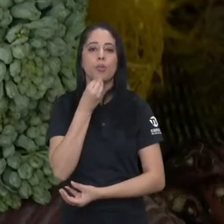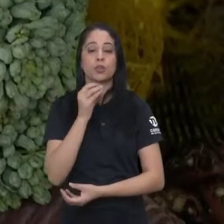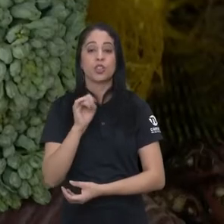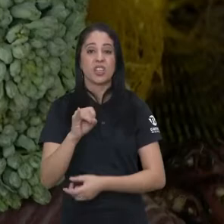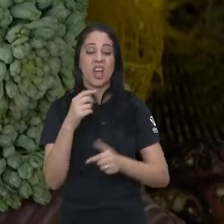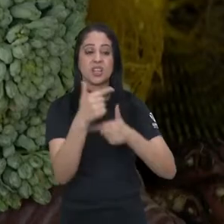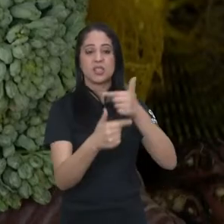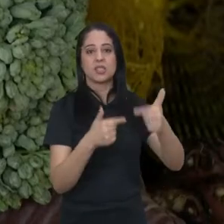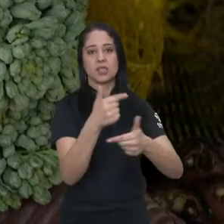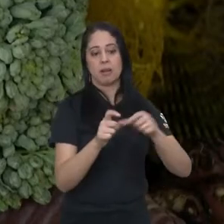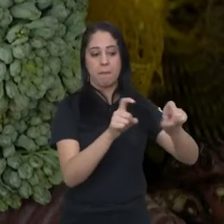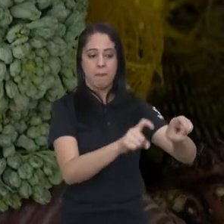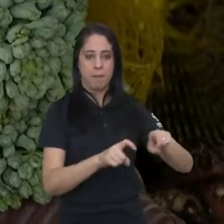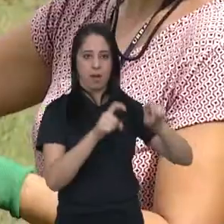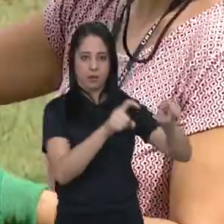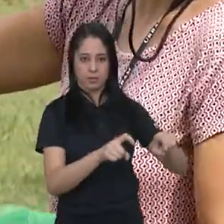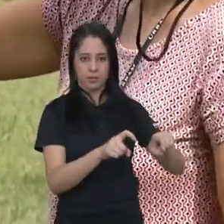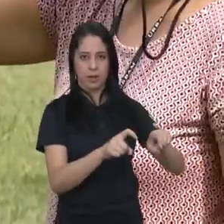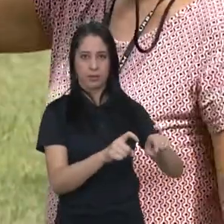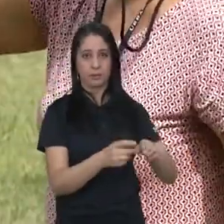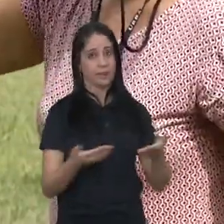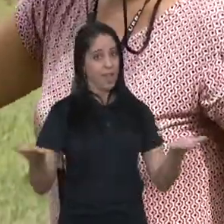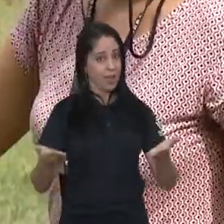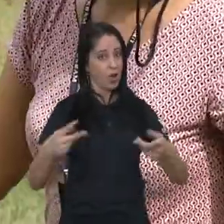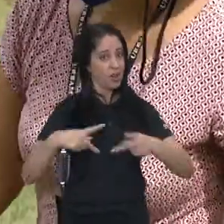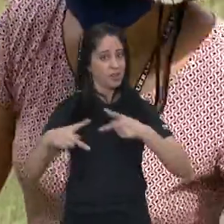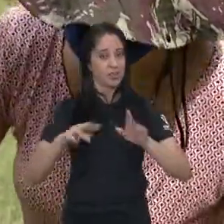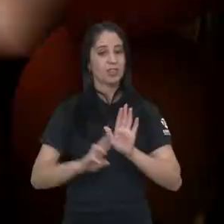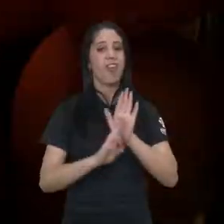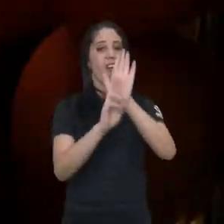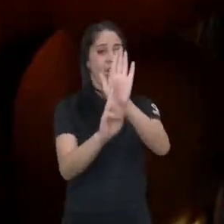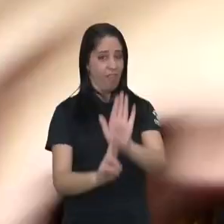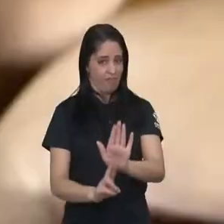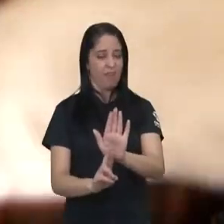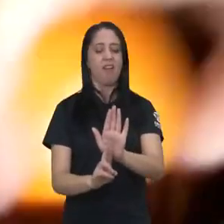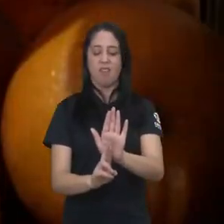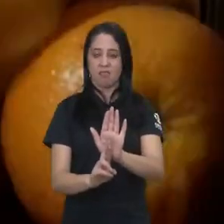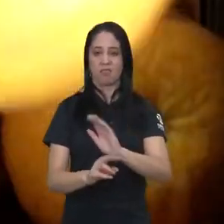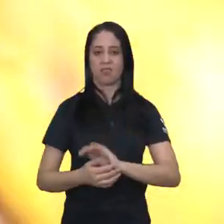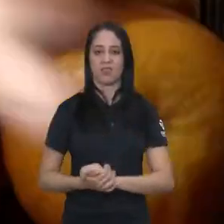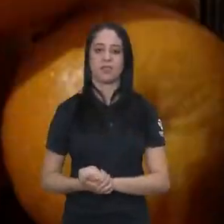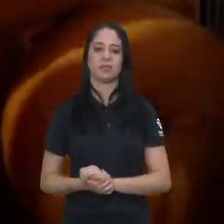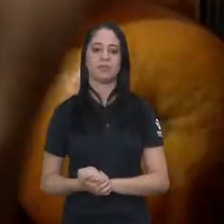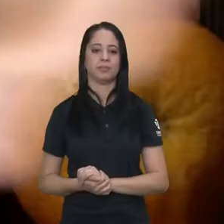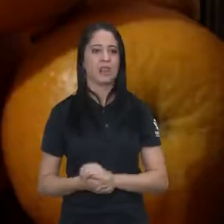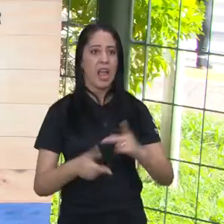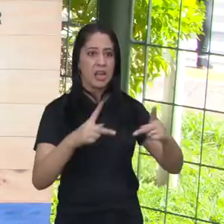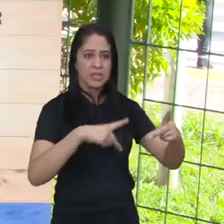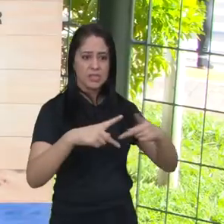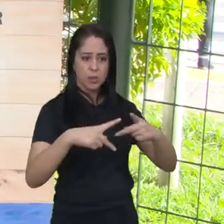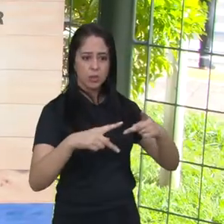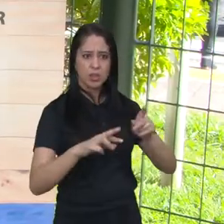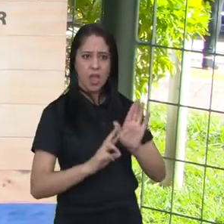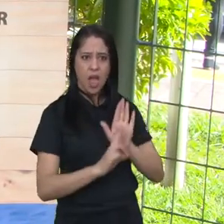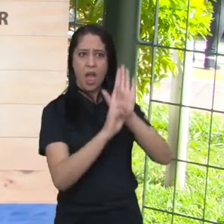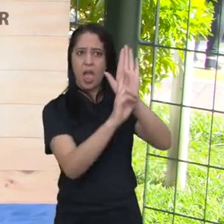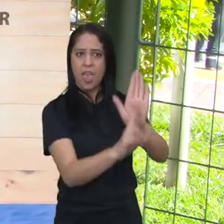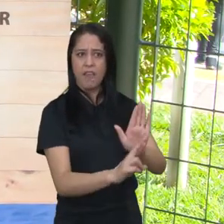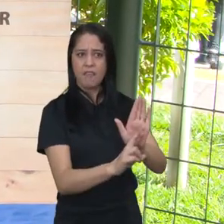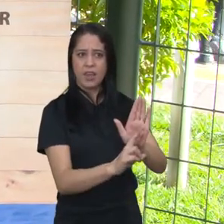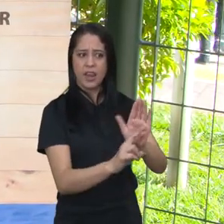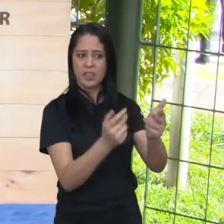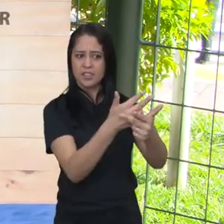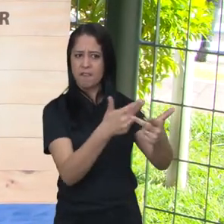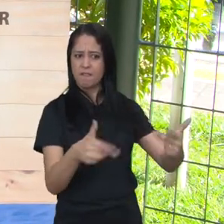para quem trabalha no setor O que faz de São José referência para ou eu tô José é